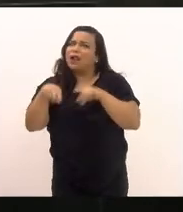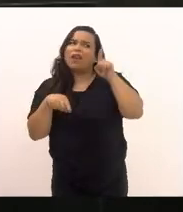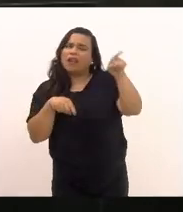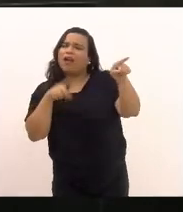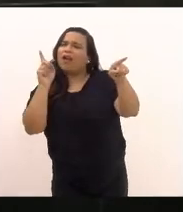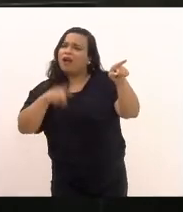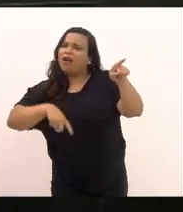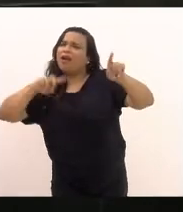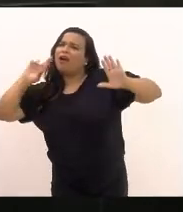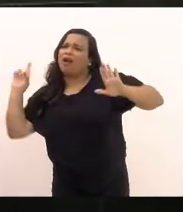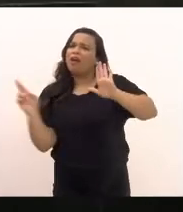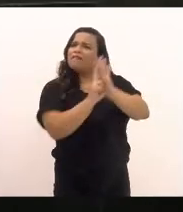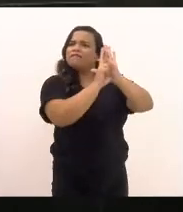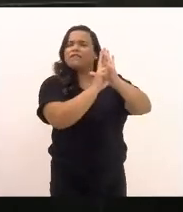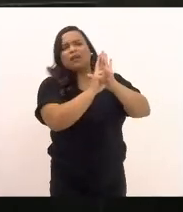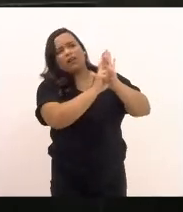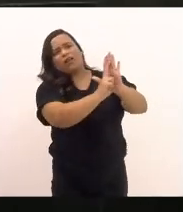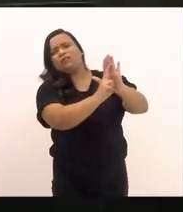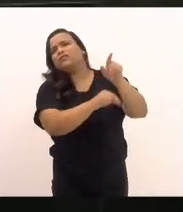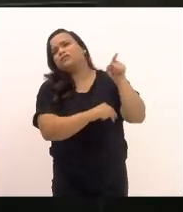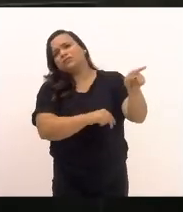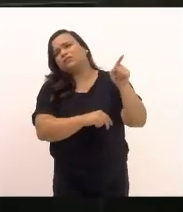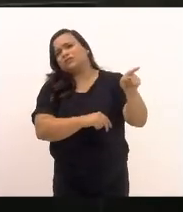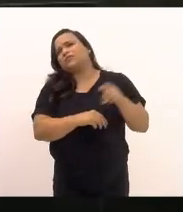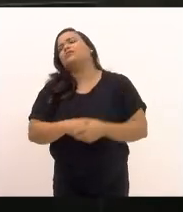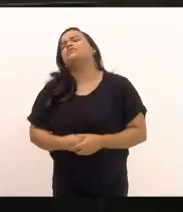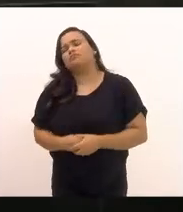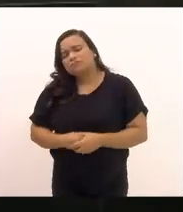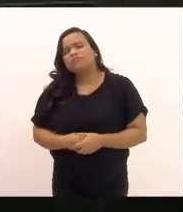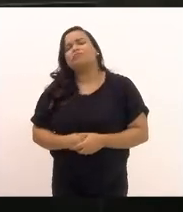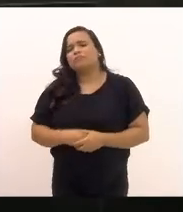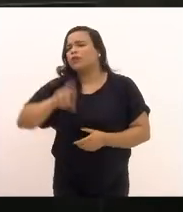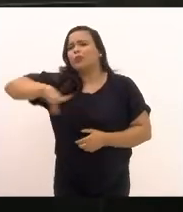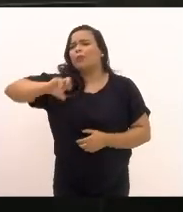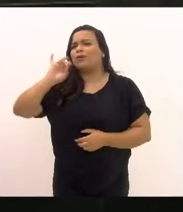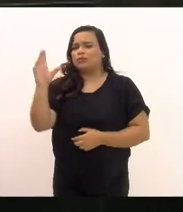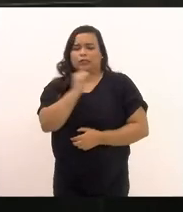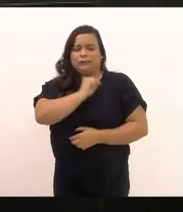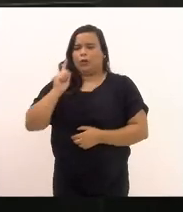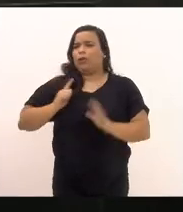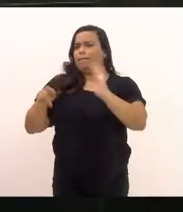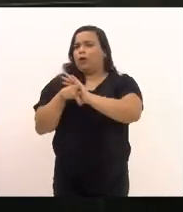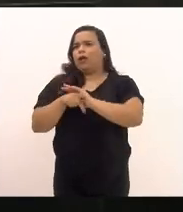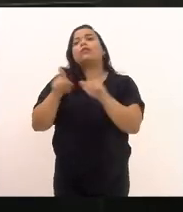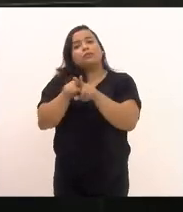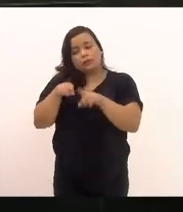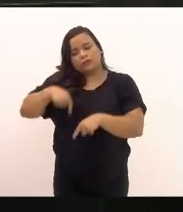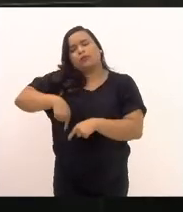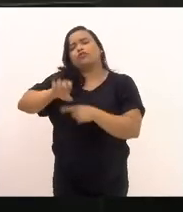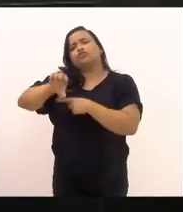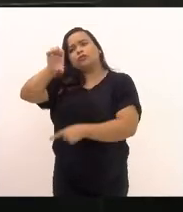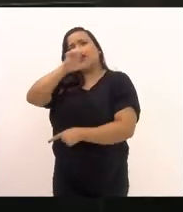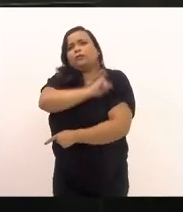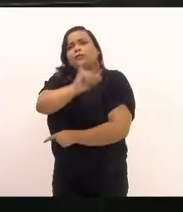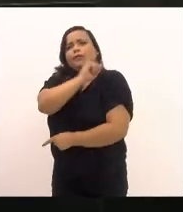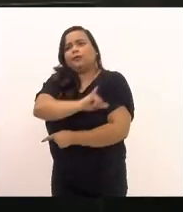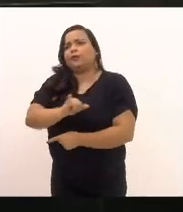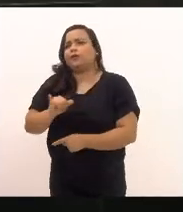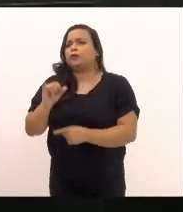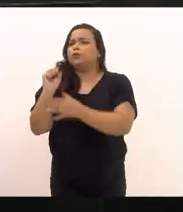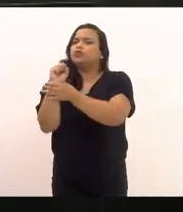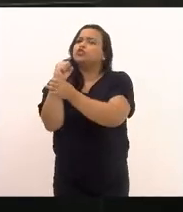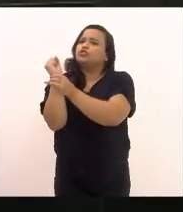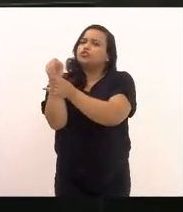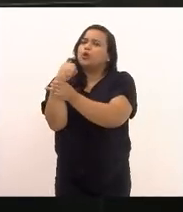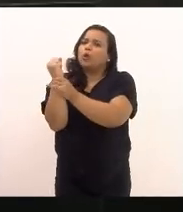não apenas para o povo de São Gonçalo, mas para o Estado do Rio de Janeiro como um todo. Portanto, não ao destombamento do Clube Tamoio,